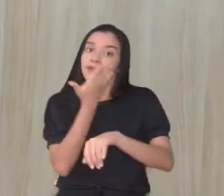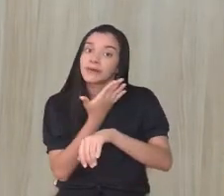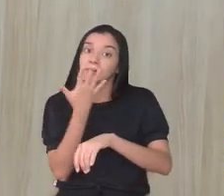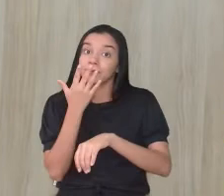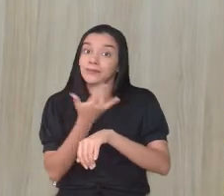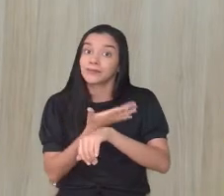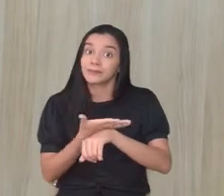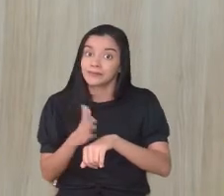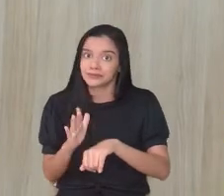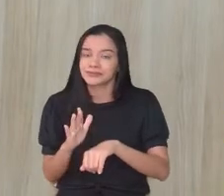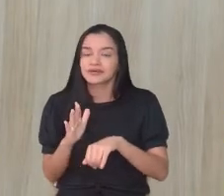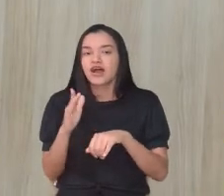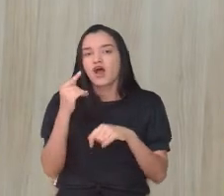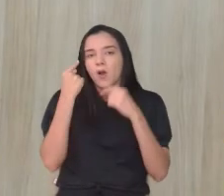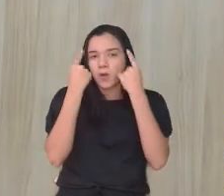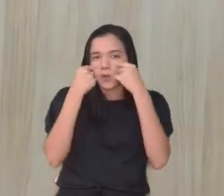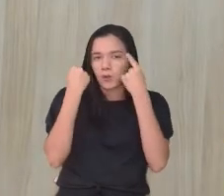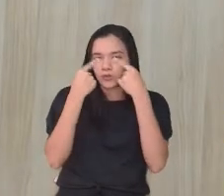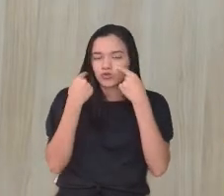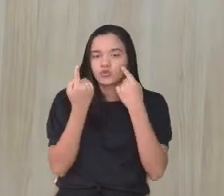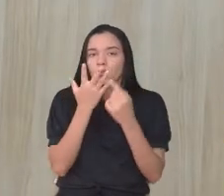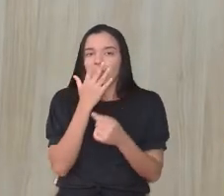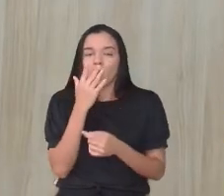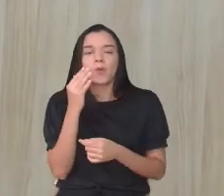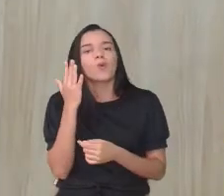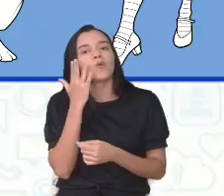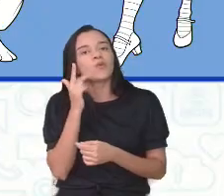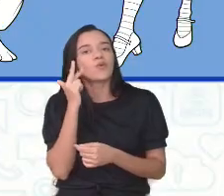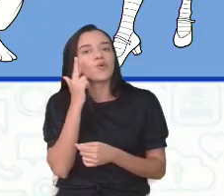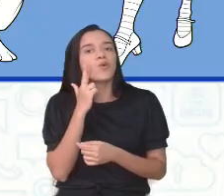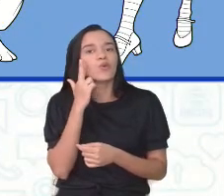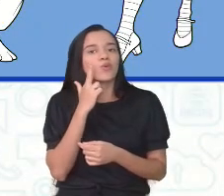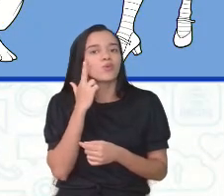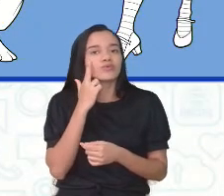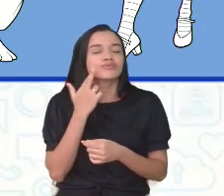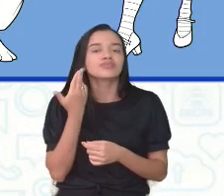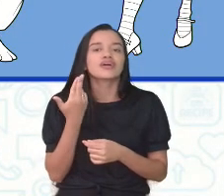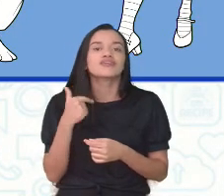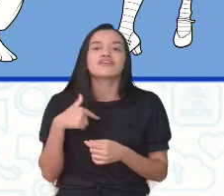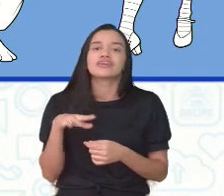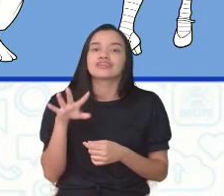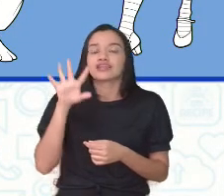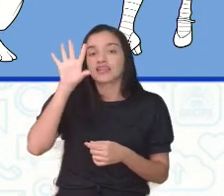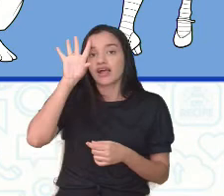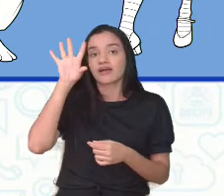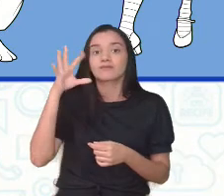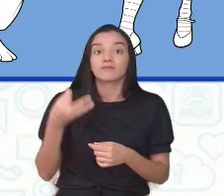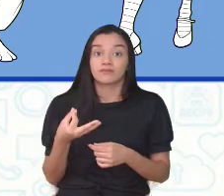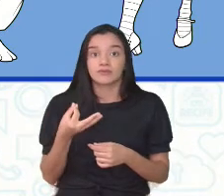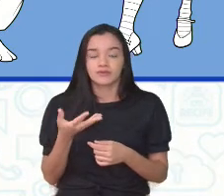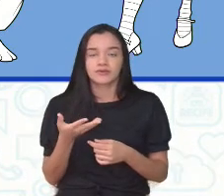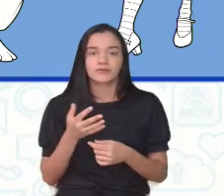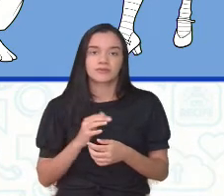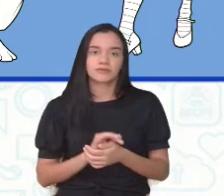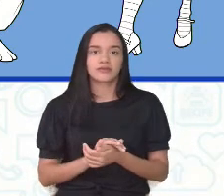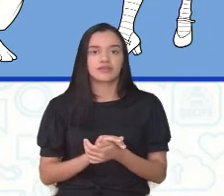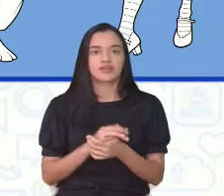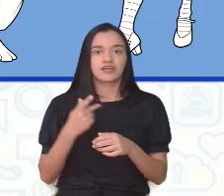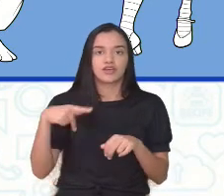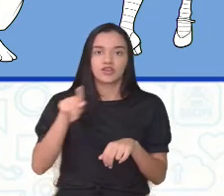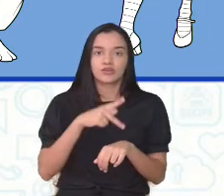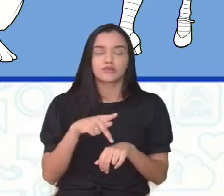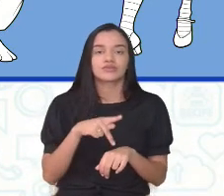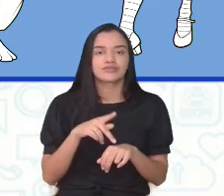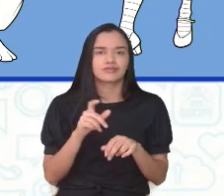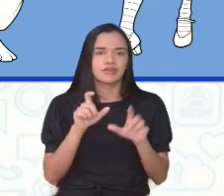com olhos cor-de-rosa. Então, a gente vai tentar agora reconhecer em alguns trechos de Alice no País das Maravilhas se